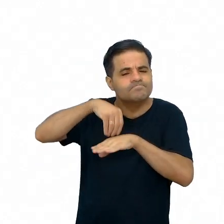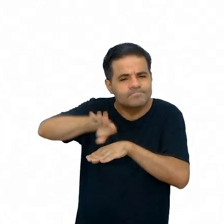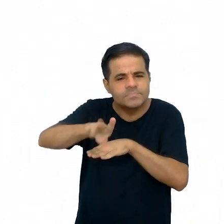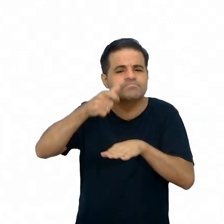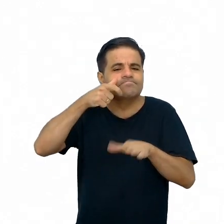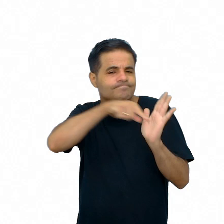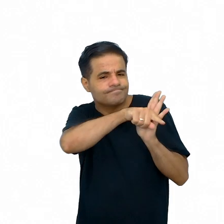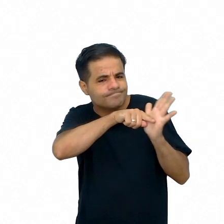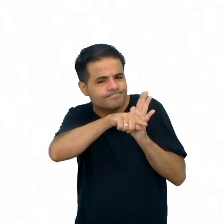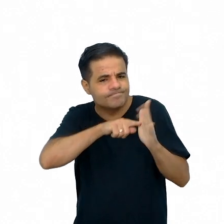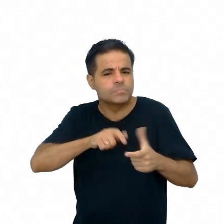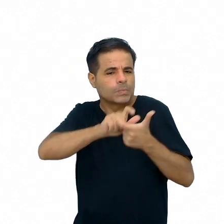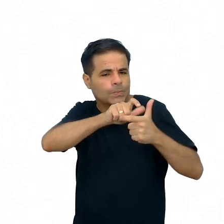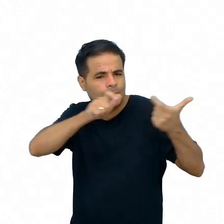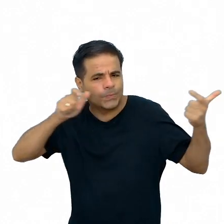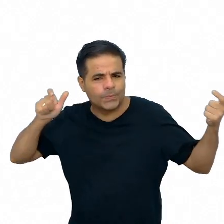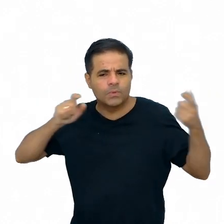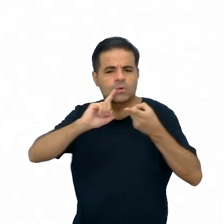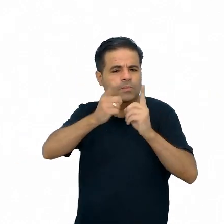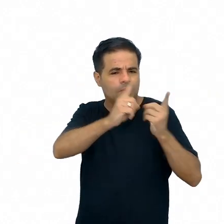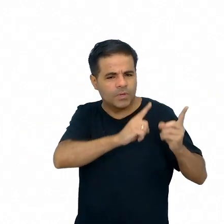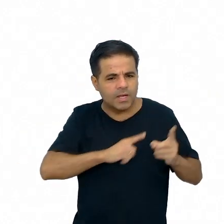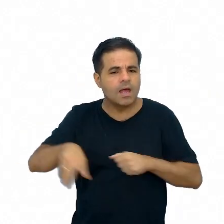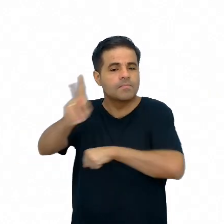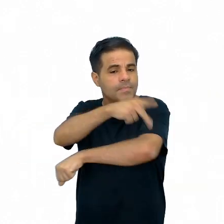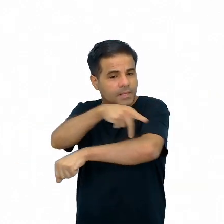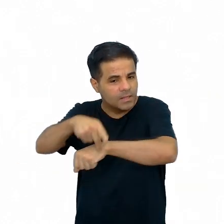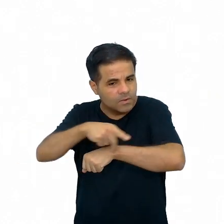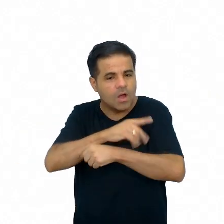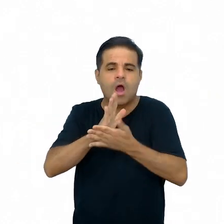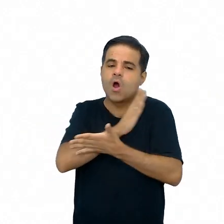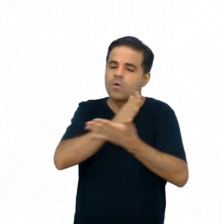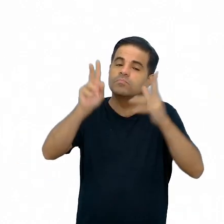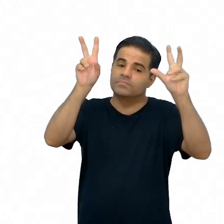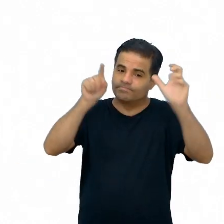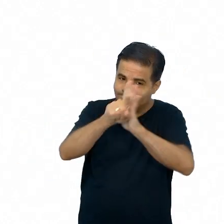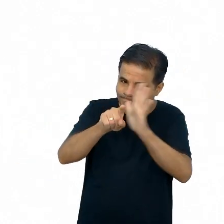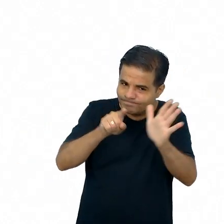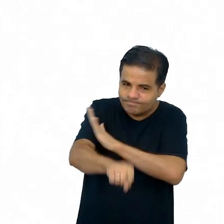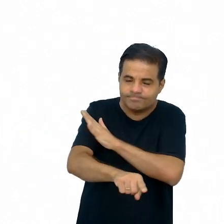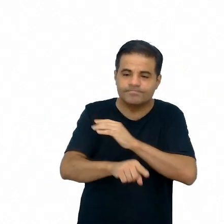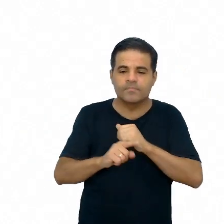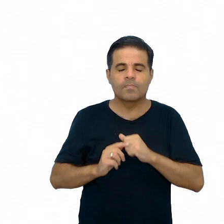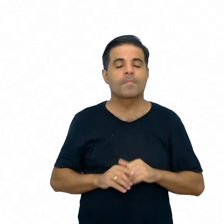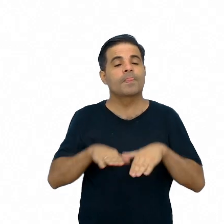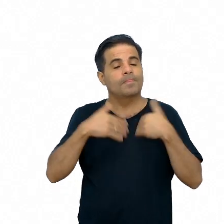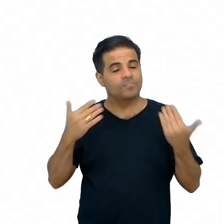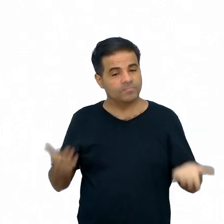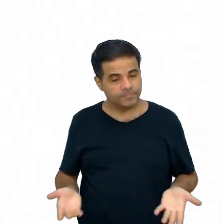a análise da estrutura didático-pedagógica de algumas questões.